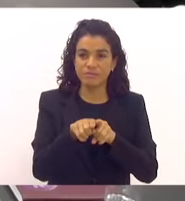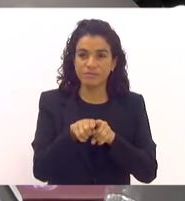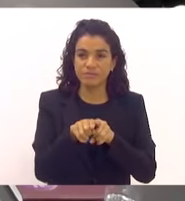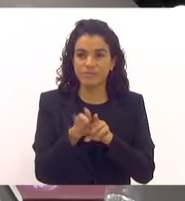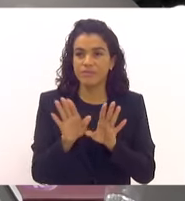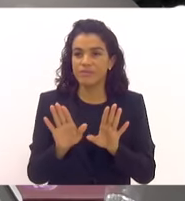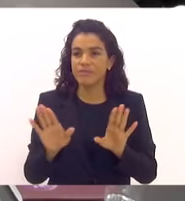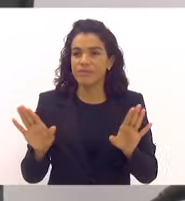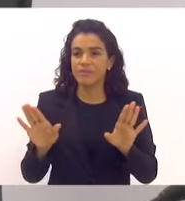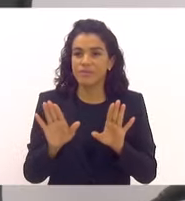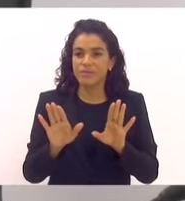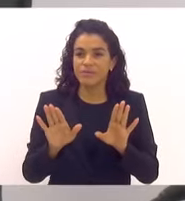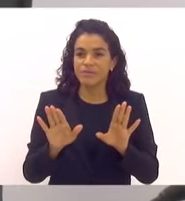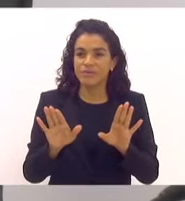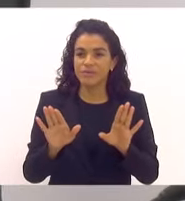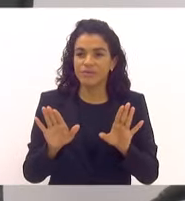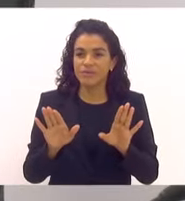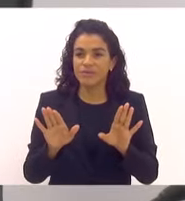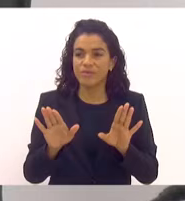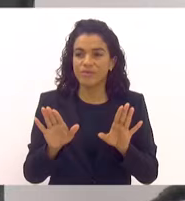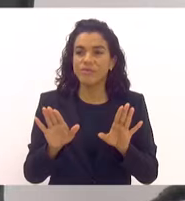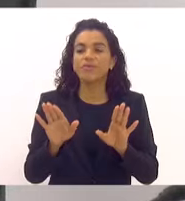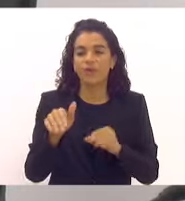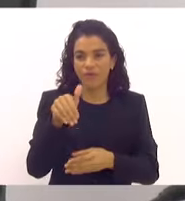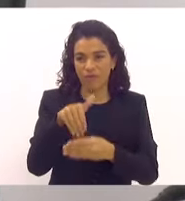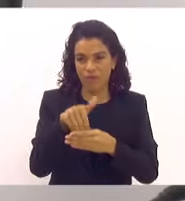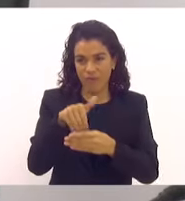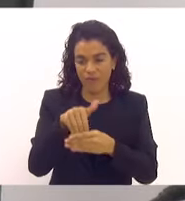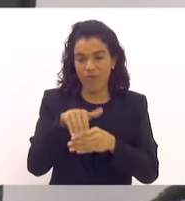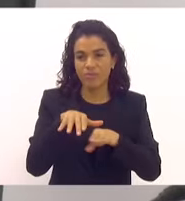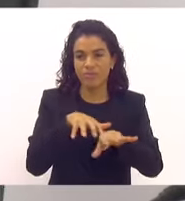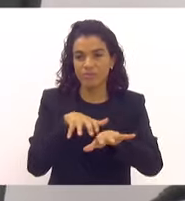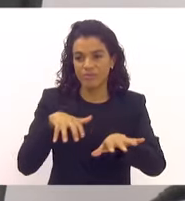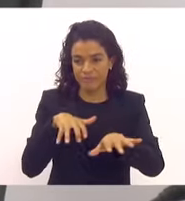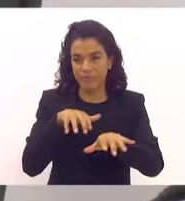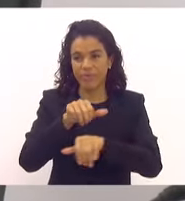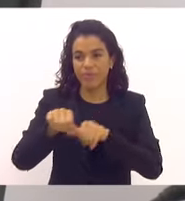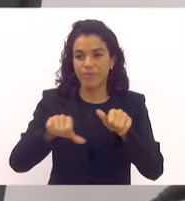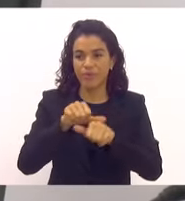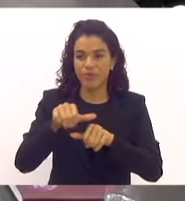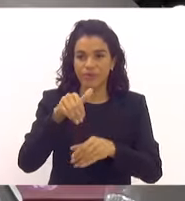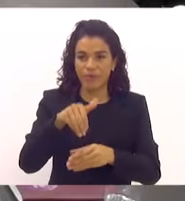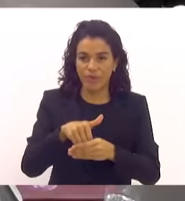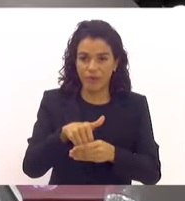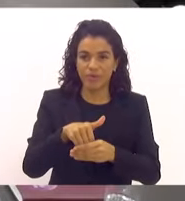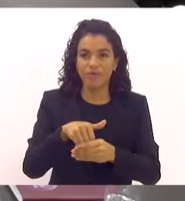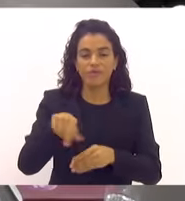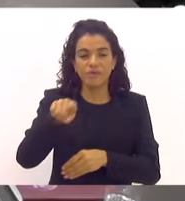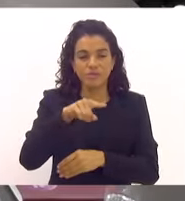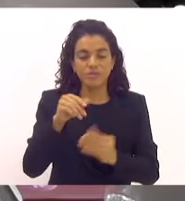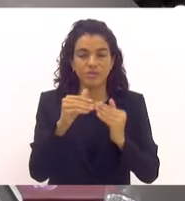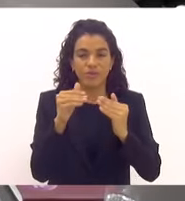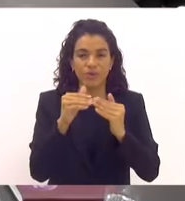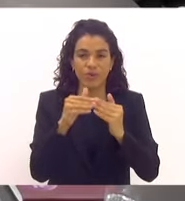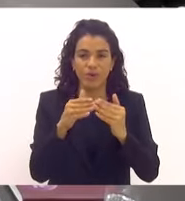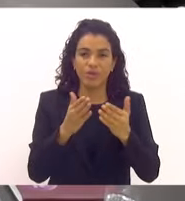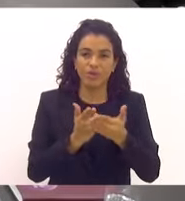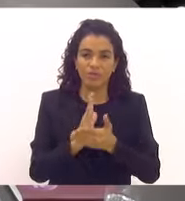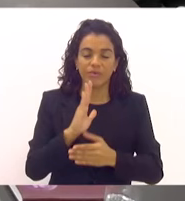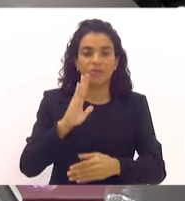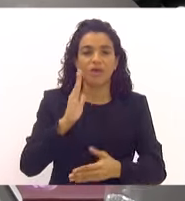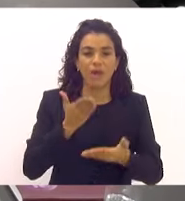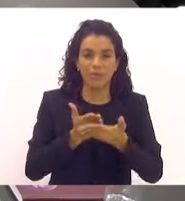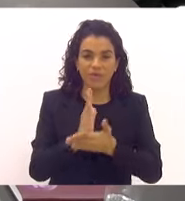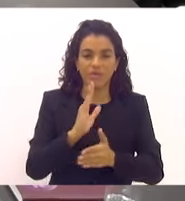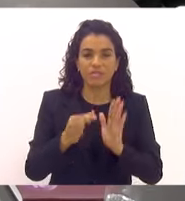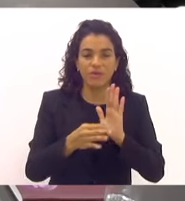deputado não, doutor Serginho. Deputado doutor Serginho, deputado doutor Serginho, altera o voto. Senhores que aprovam, permaneçam como estão.